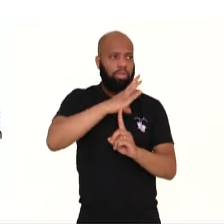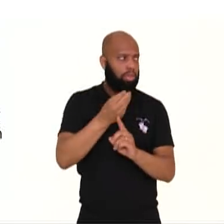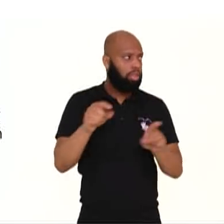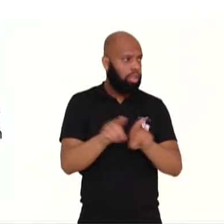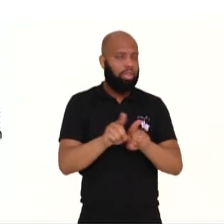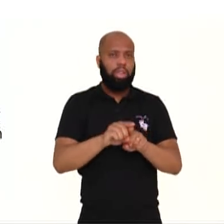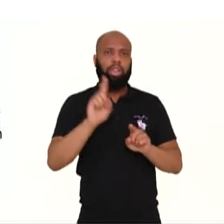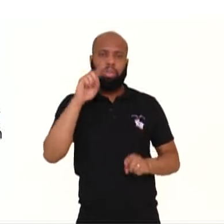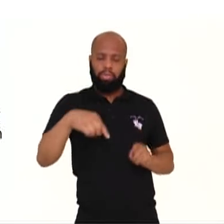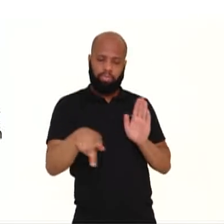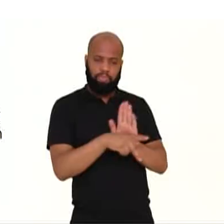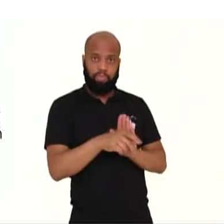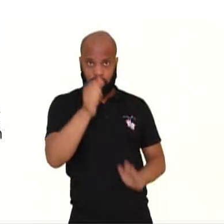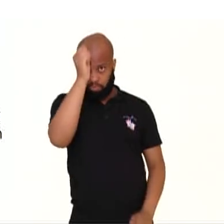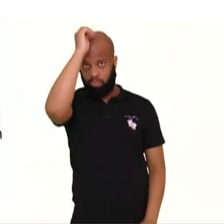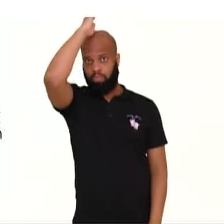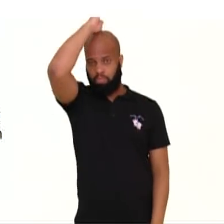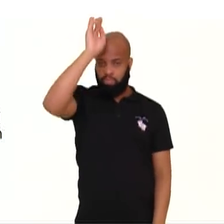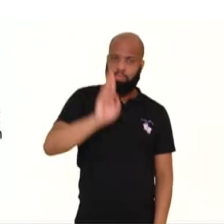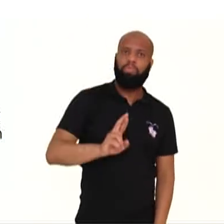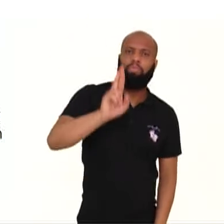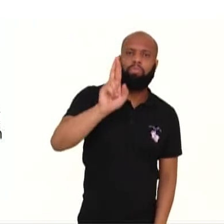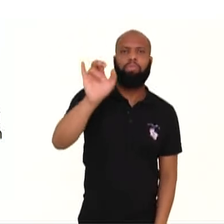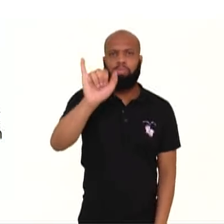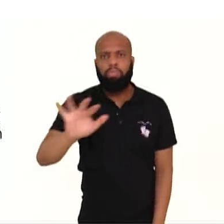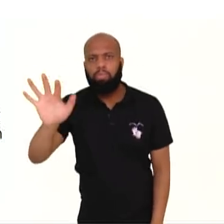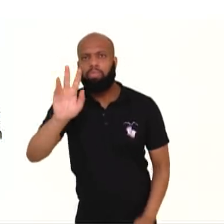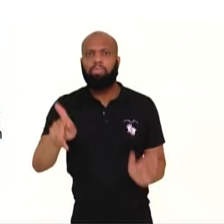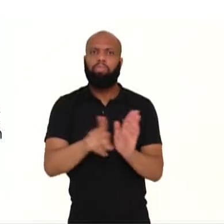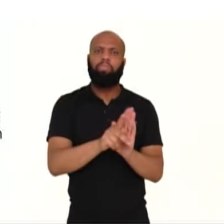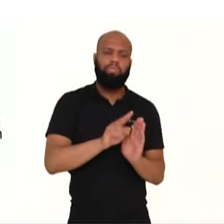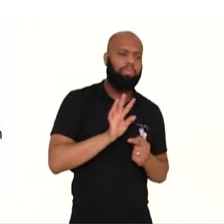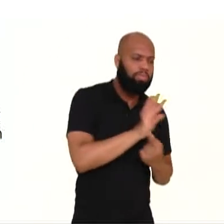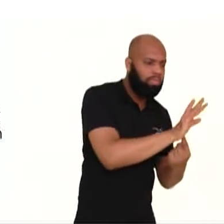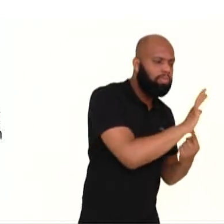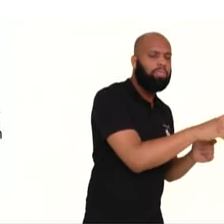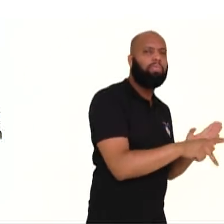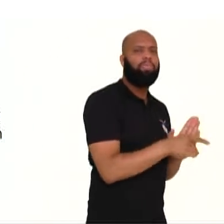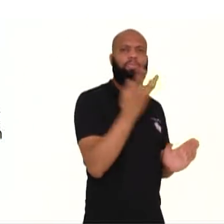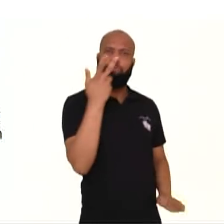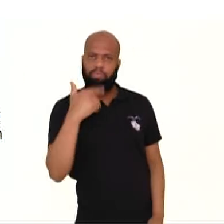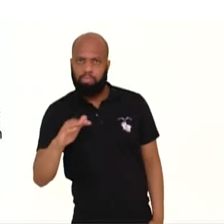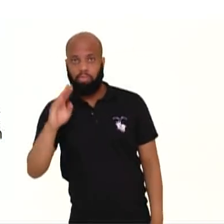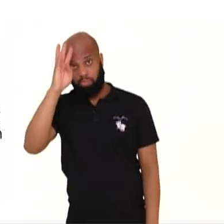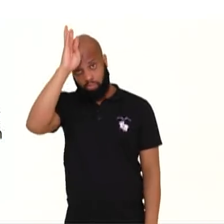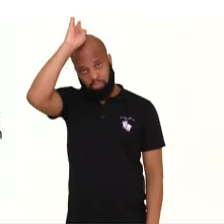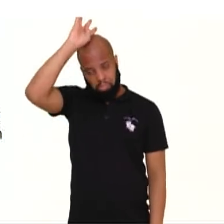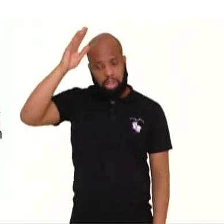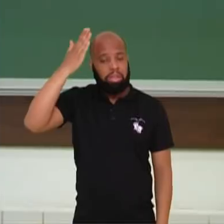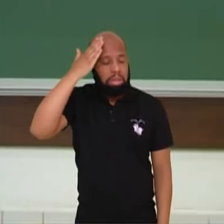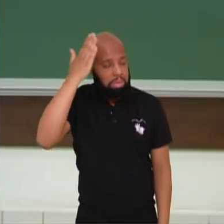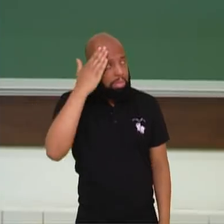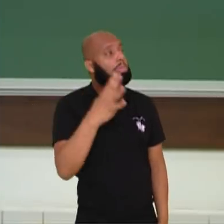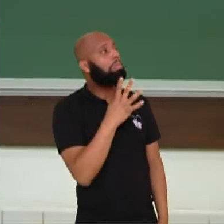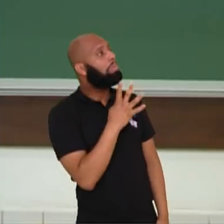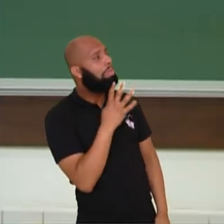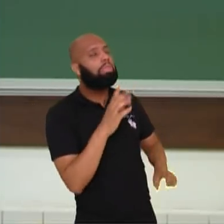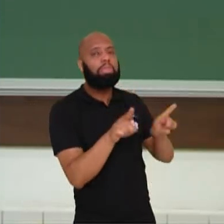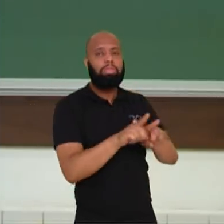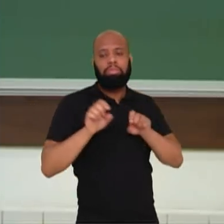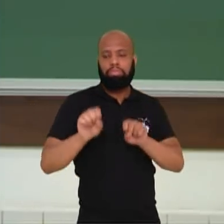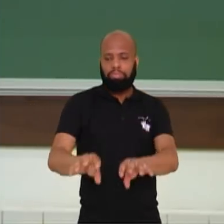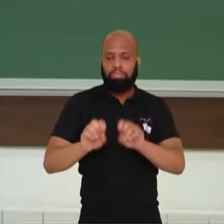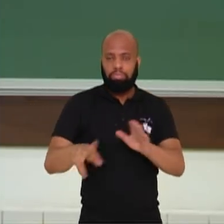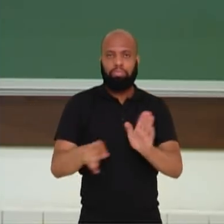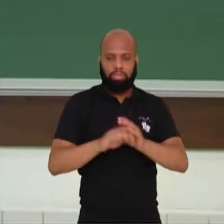para representar essas figuras, essas histórias que eram ensinadas para as crianças romanas, como uma maneira de se fazer a educação